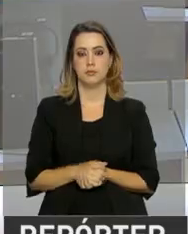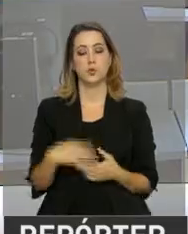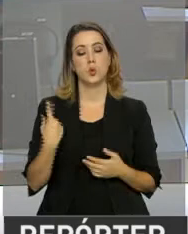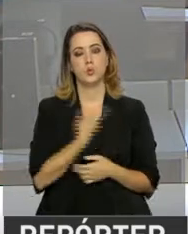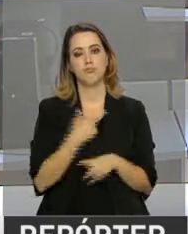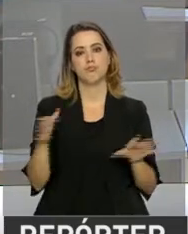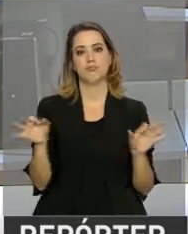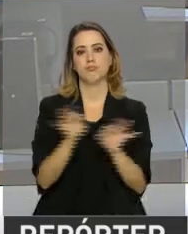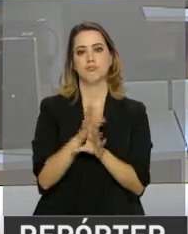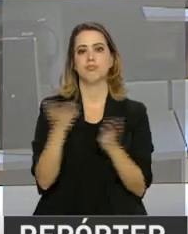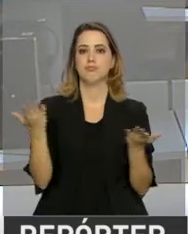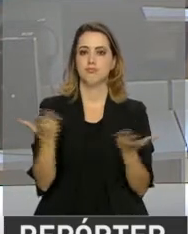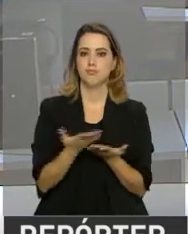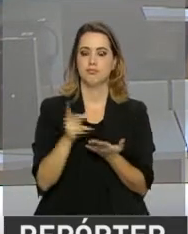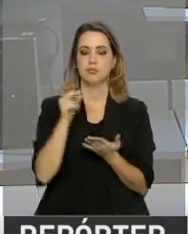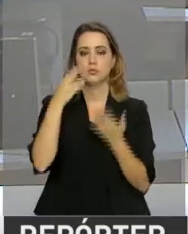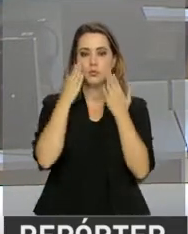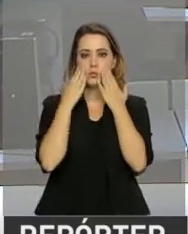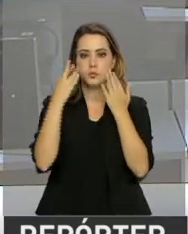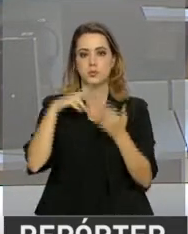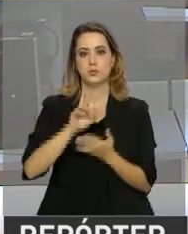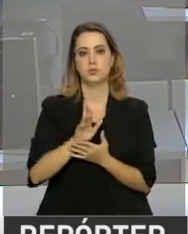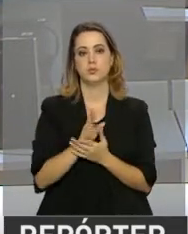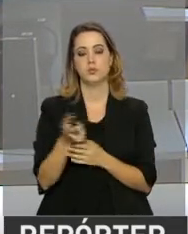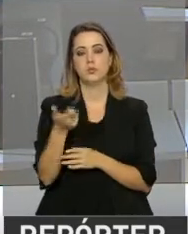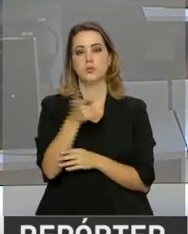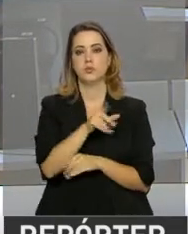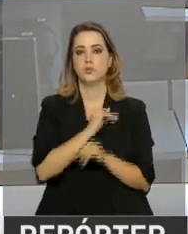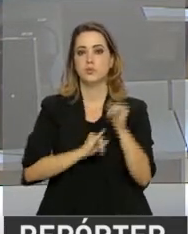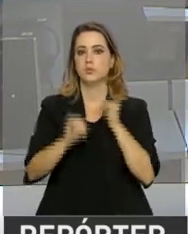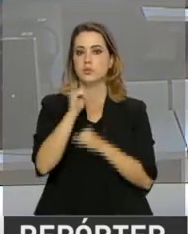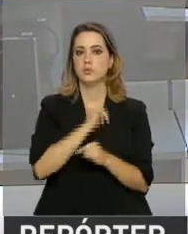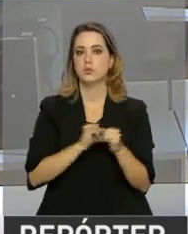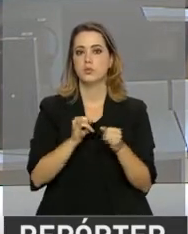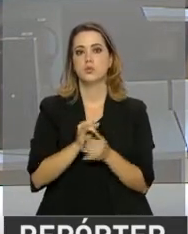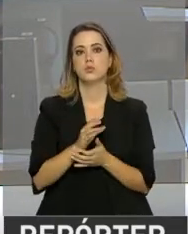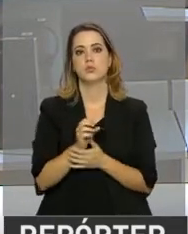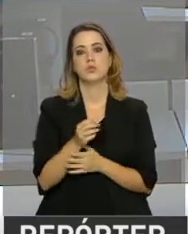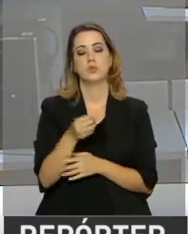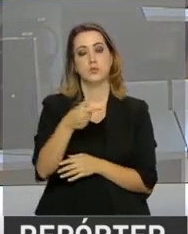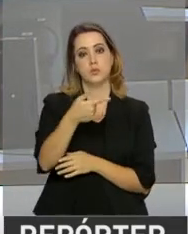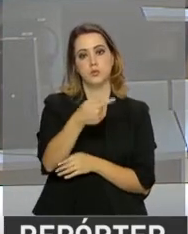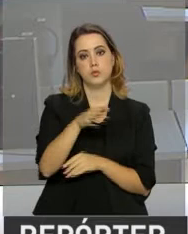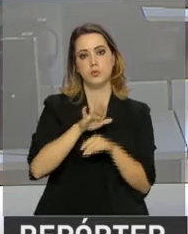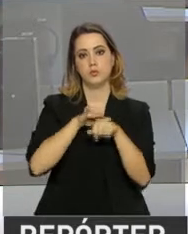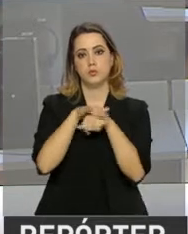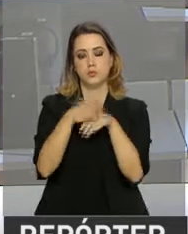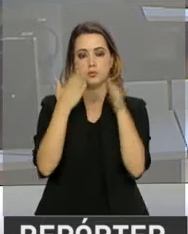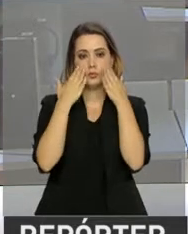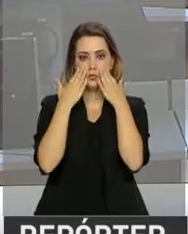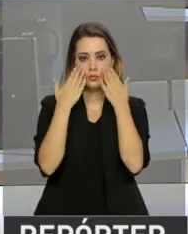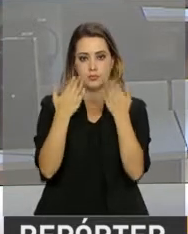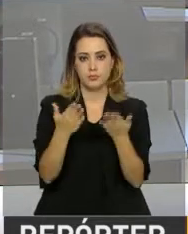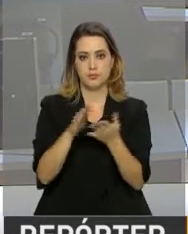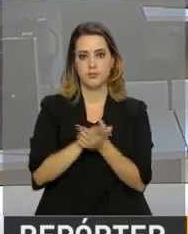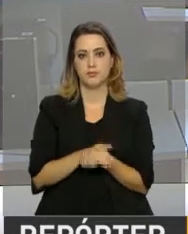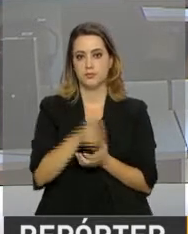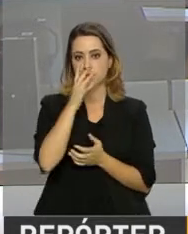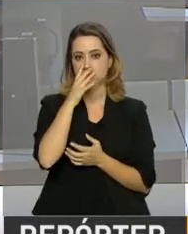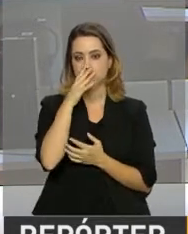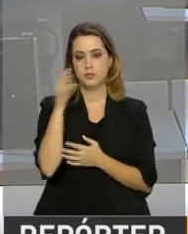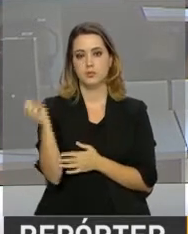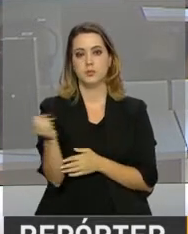e assim nós encerramos essa edição do repórter nbr voltamos a qualquer momento com outras informações ou às sete da noite na próxima edição